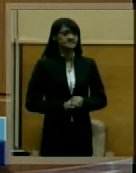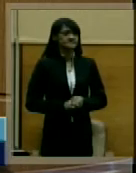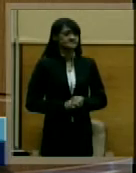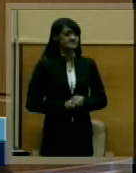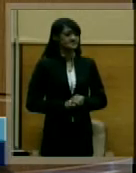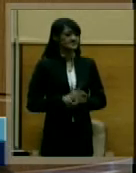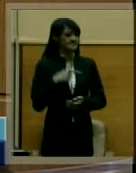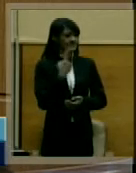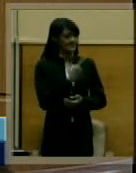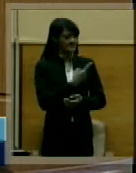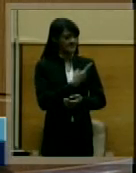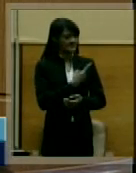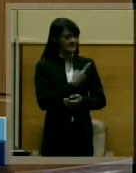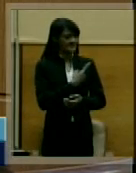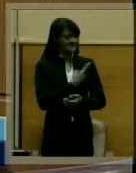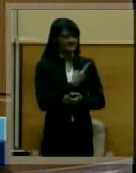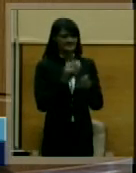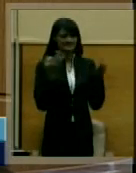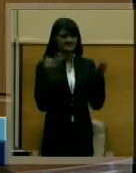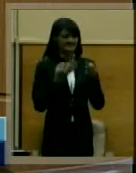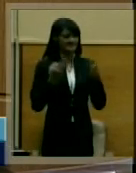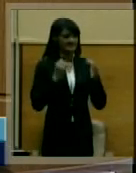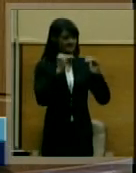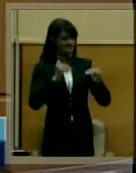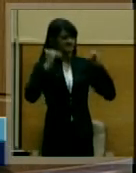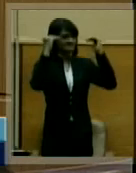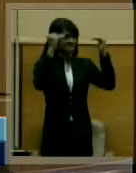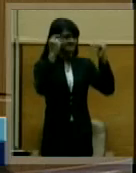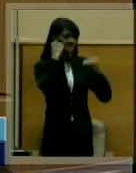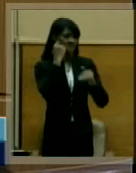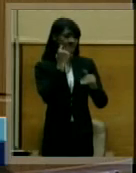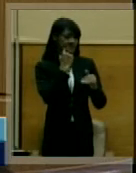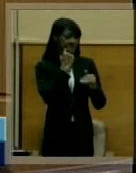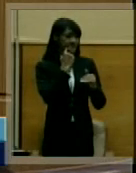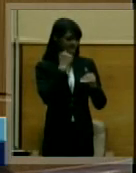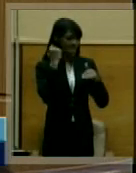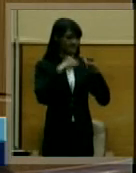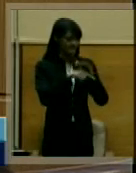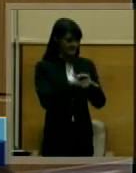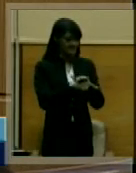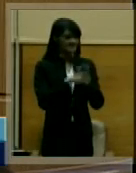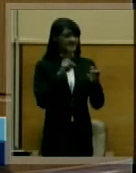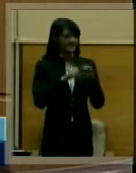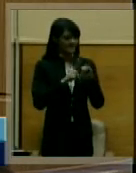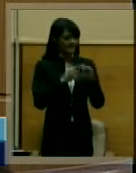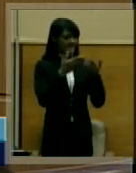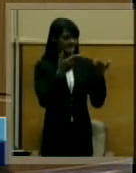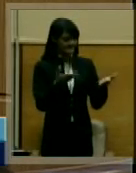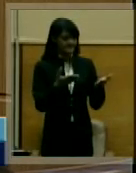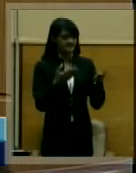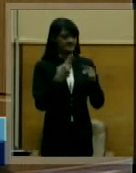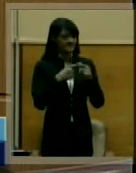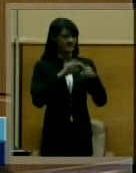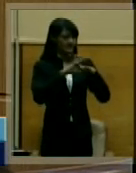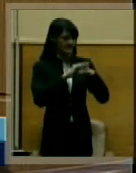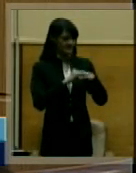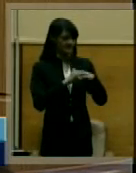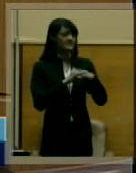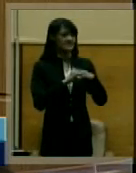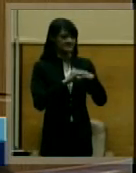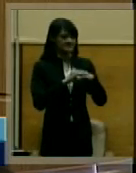um dos nossos homenageados que supera uma surdez bilateral profunda, complicação por ocasião de uma rubéola durante a